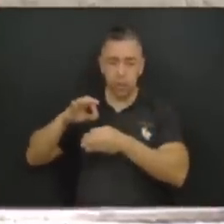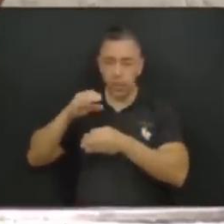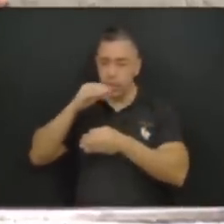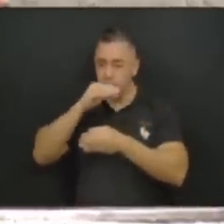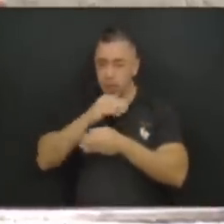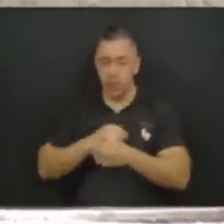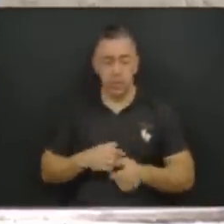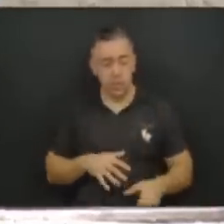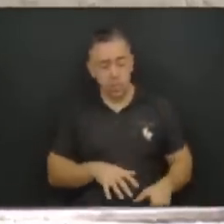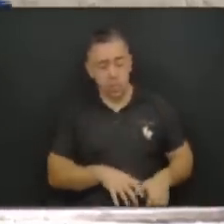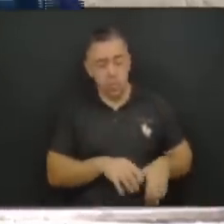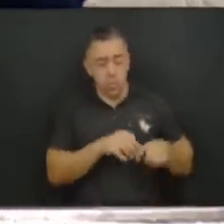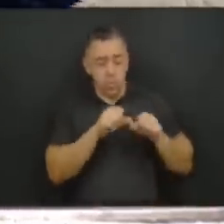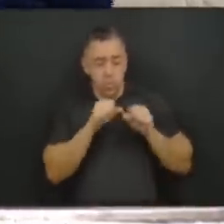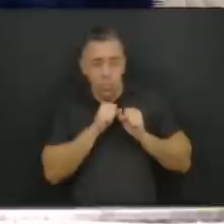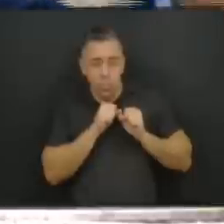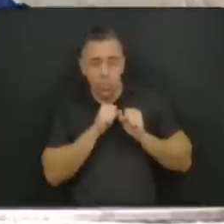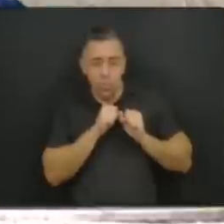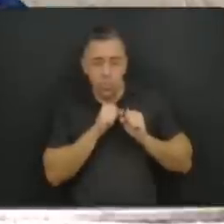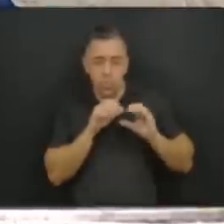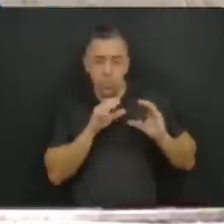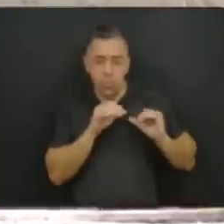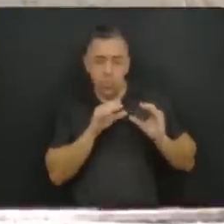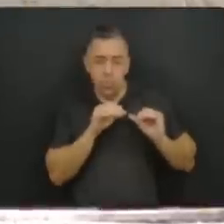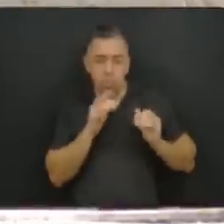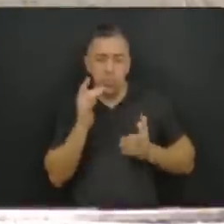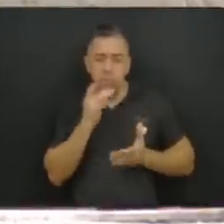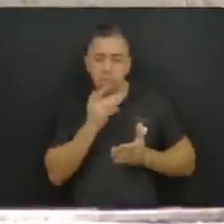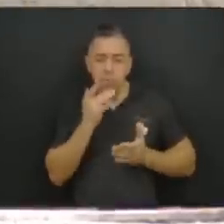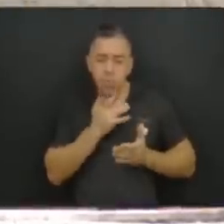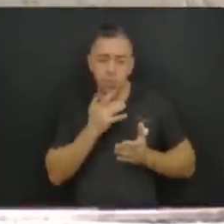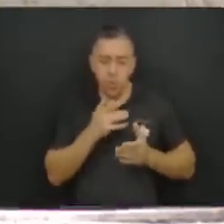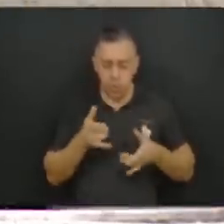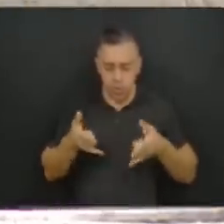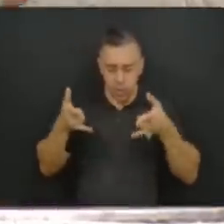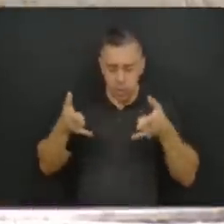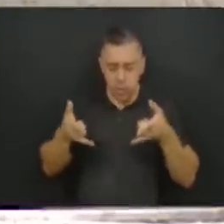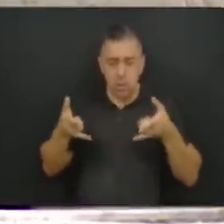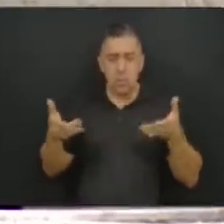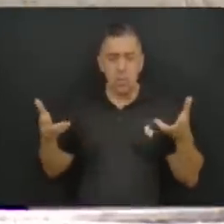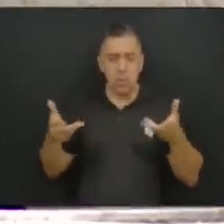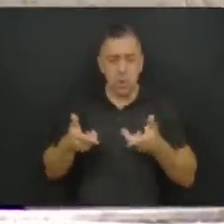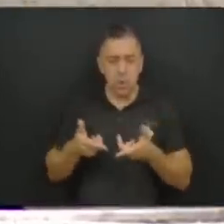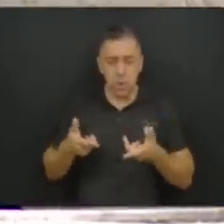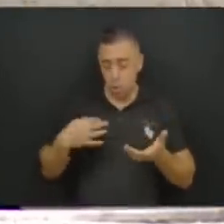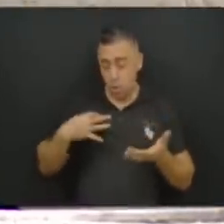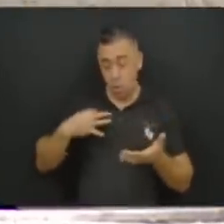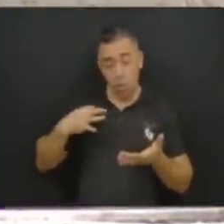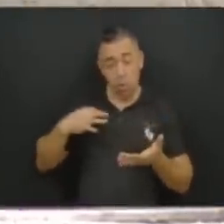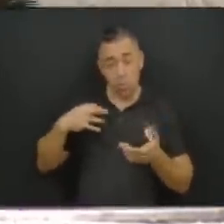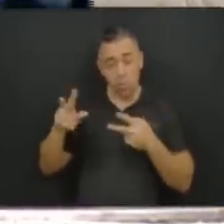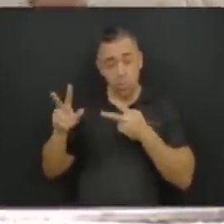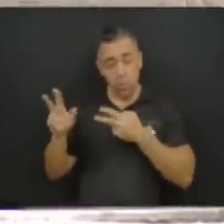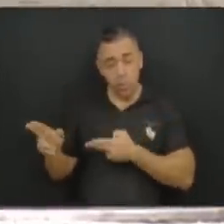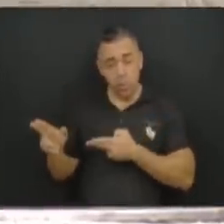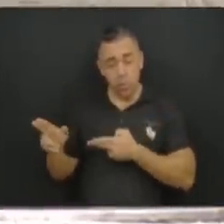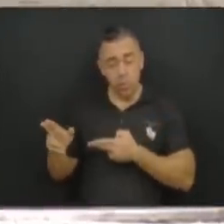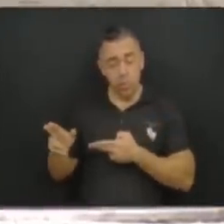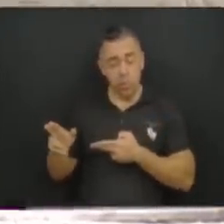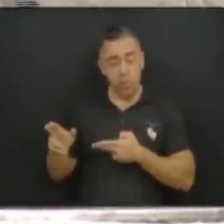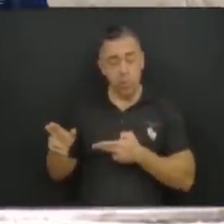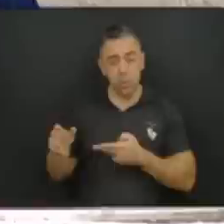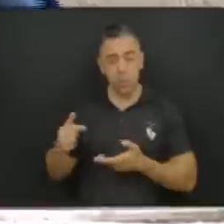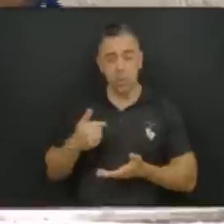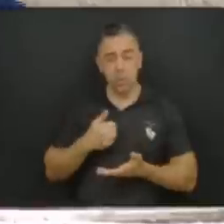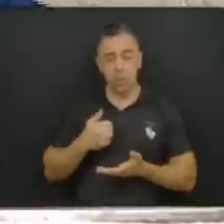é um cobertor um alcochoado maravilhoso um bom pijama e lá estava o